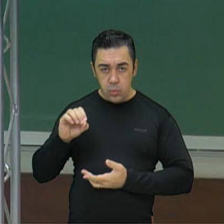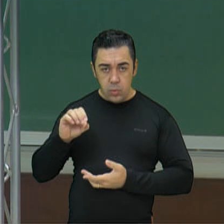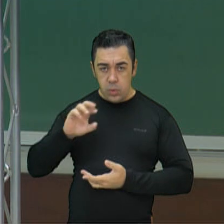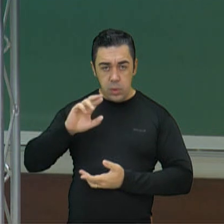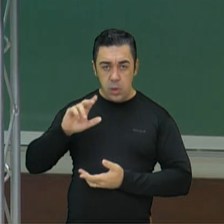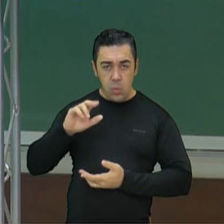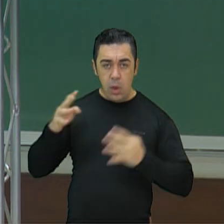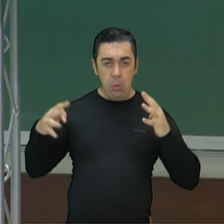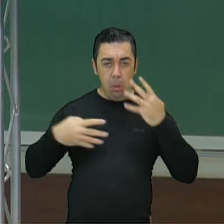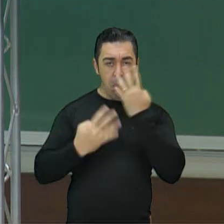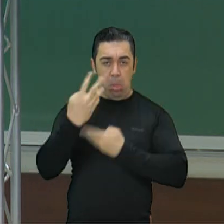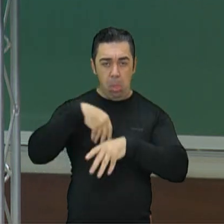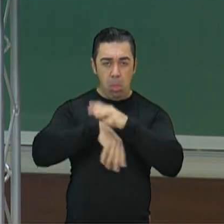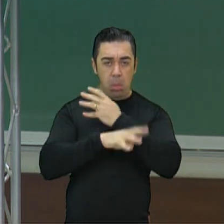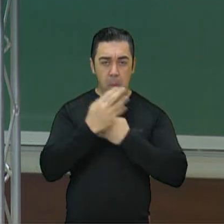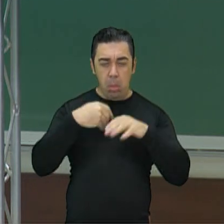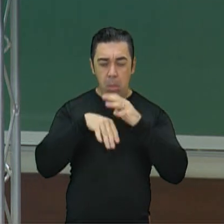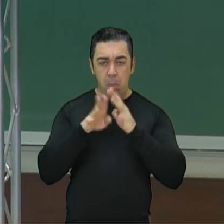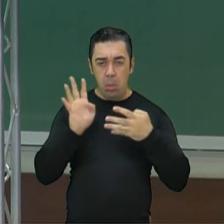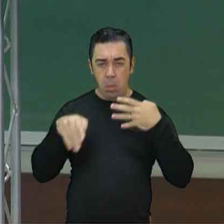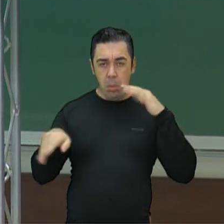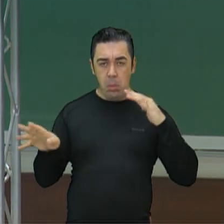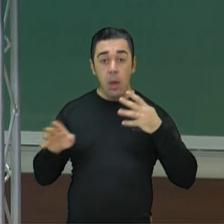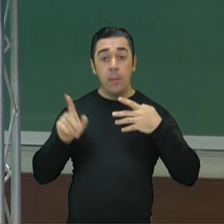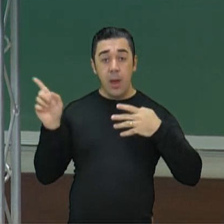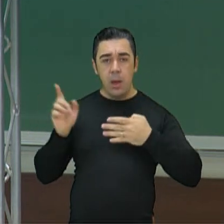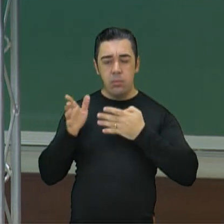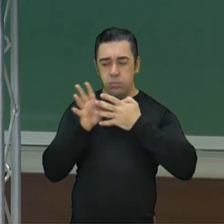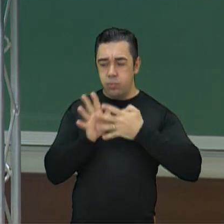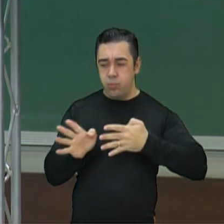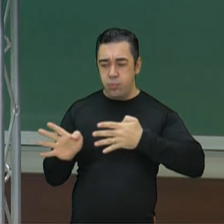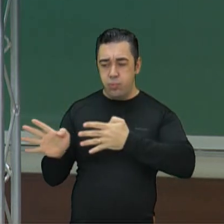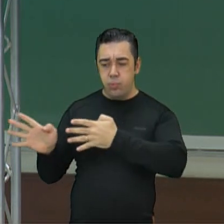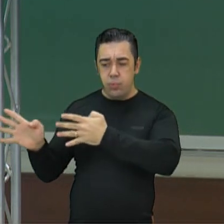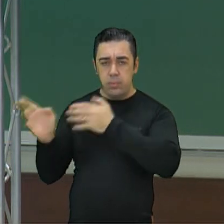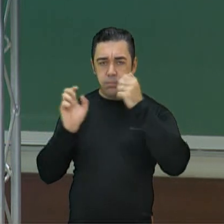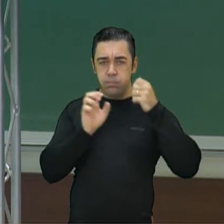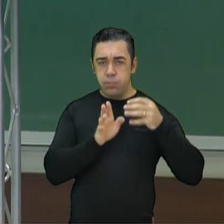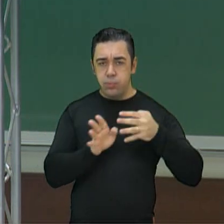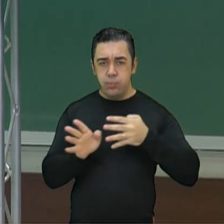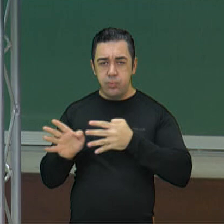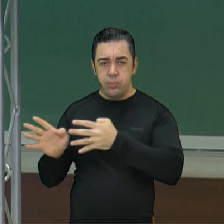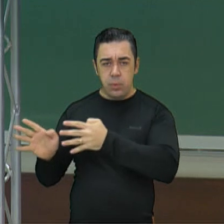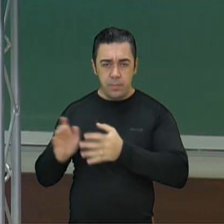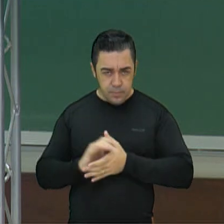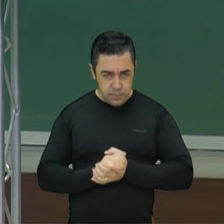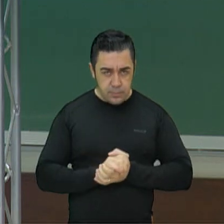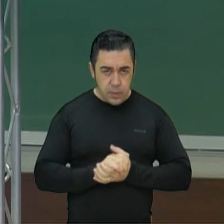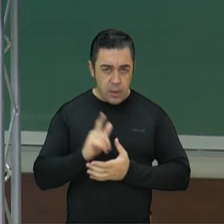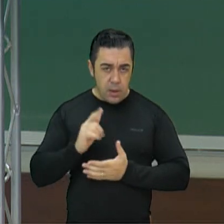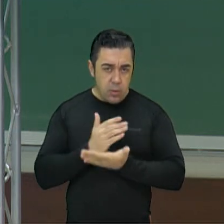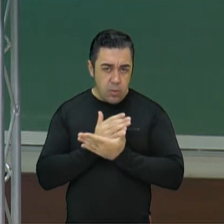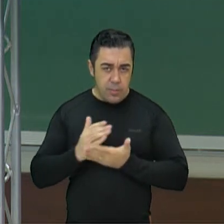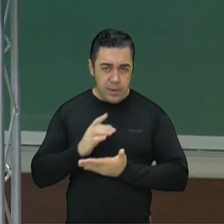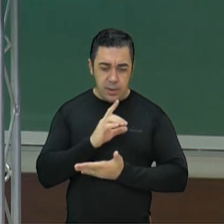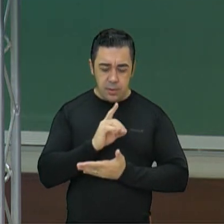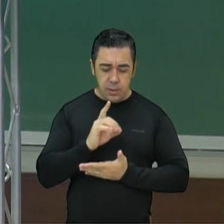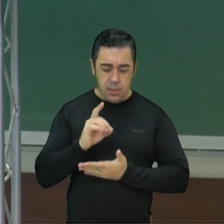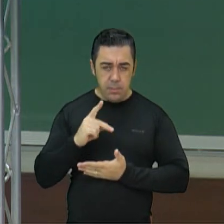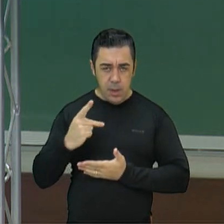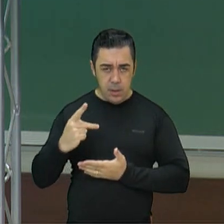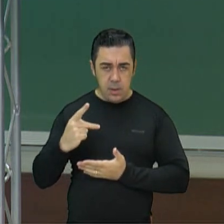lá desordenado, em movimento, mas a partir do momento em que entra numa DDP, em que é conectada a